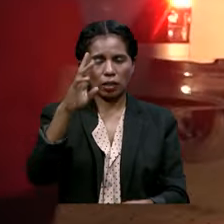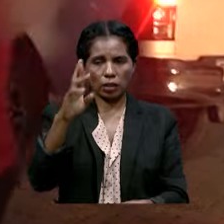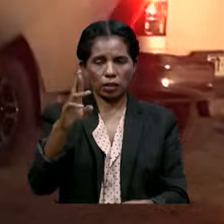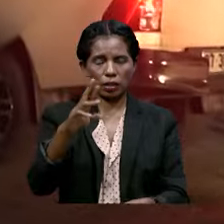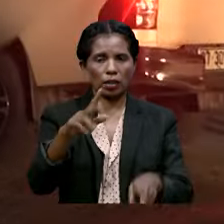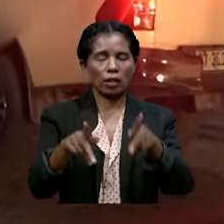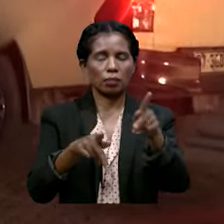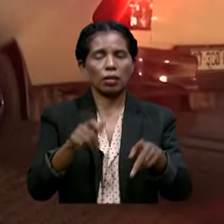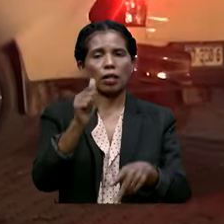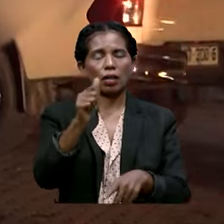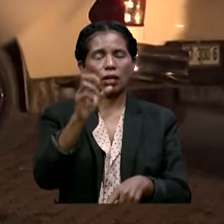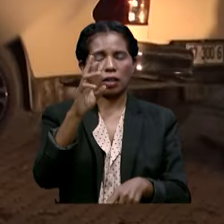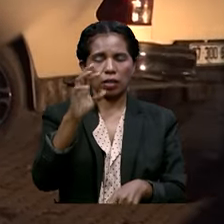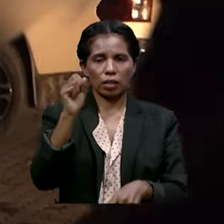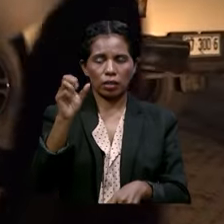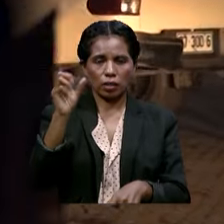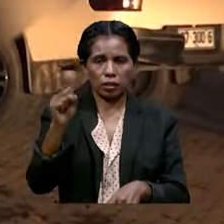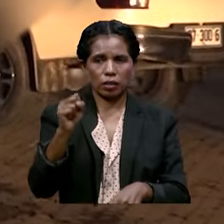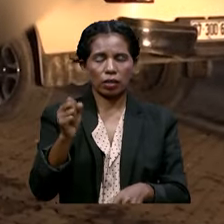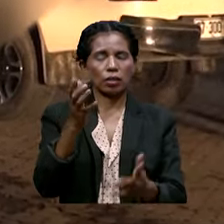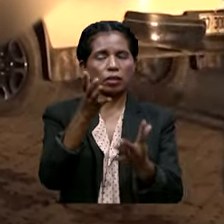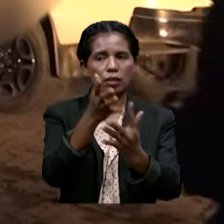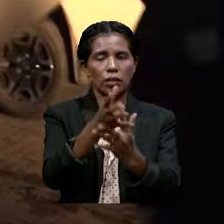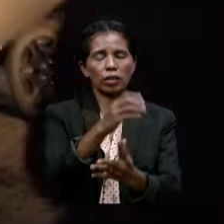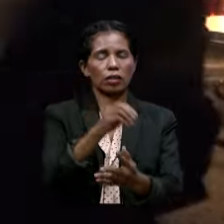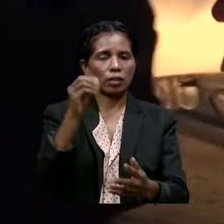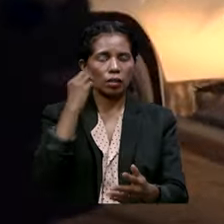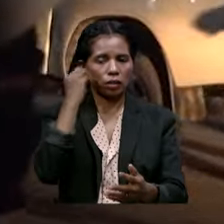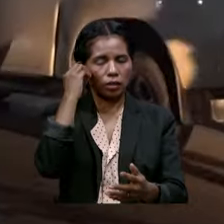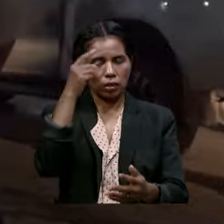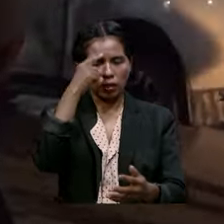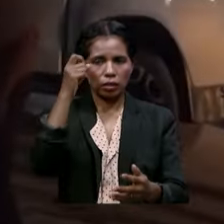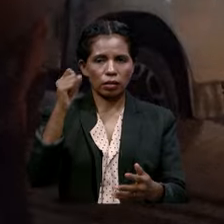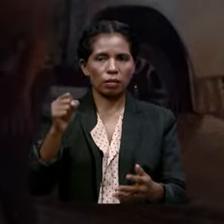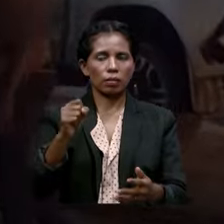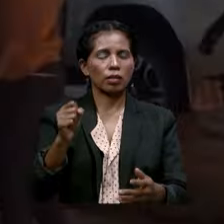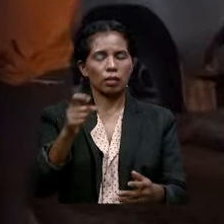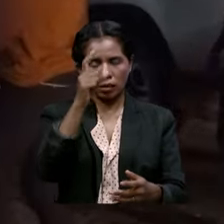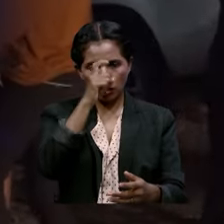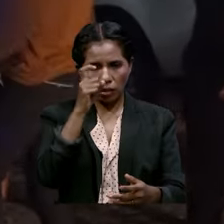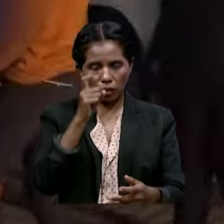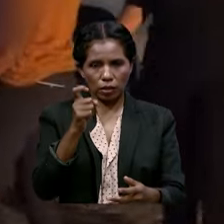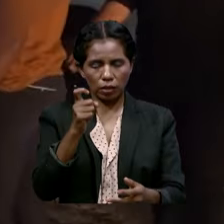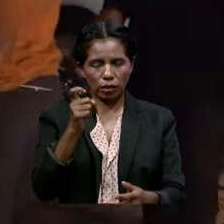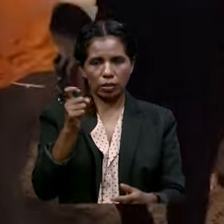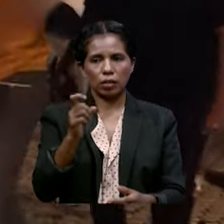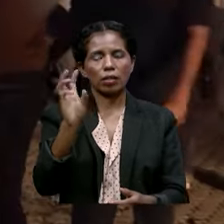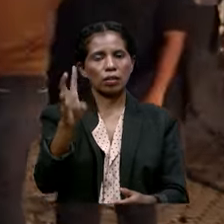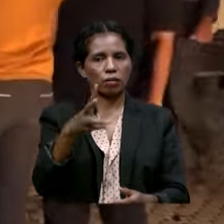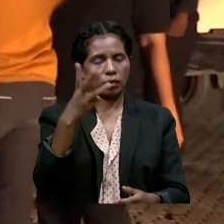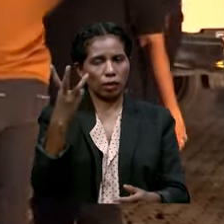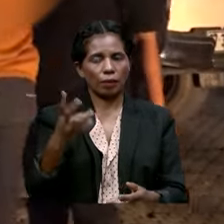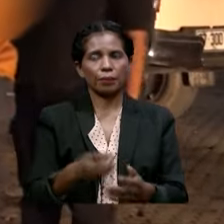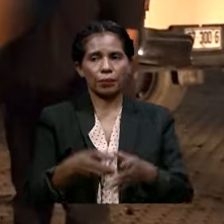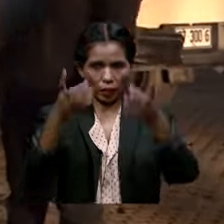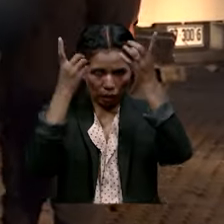arguido AES, maqueta em termo identidade e residência, também arguido ne, ni idade fuentina sanulacionem. A foi em